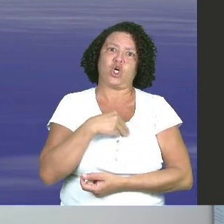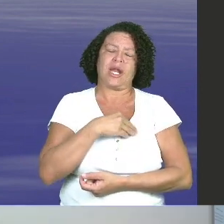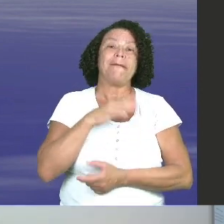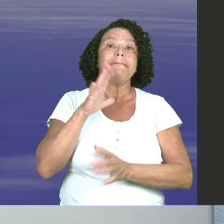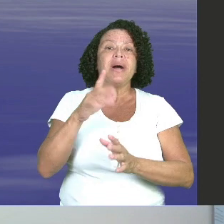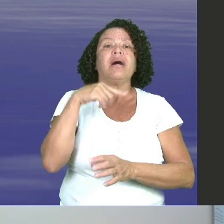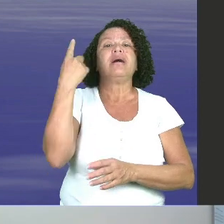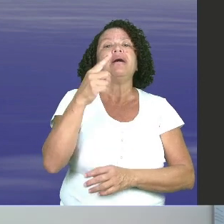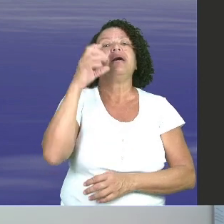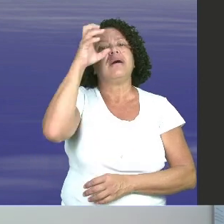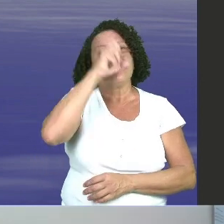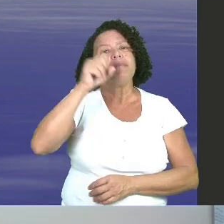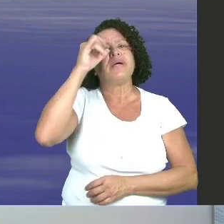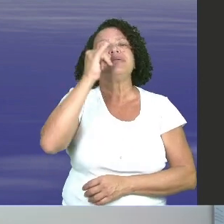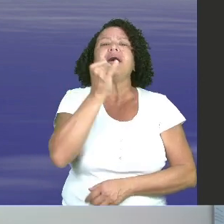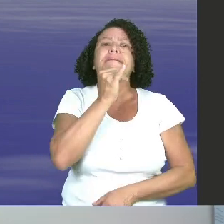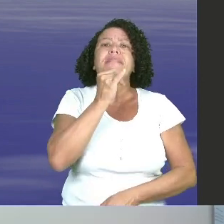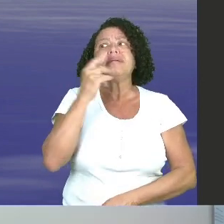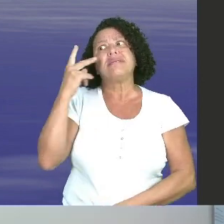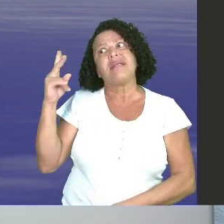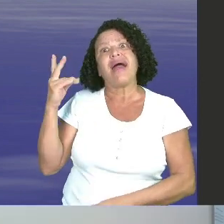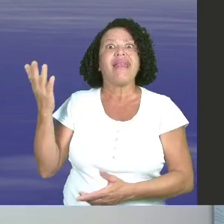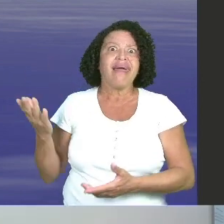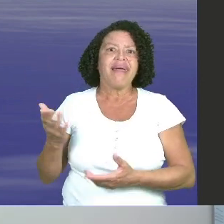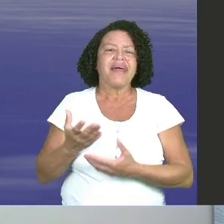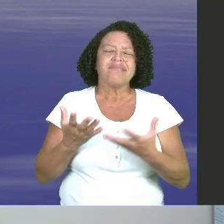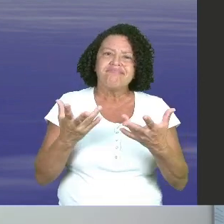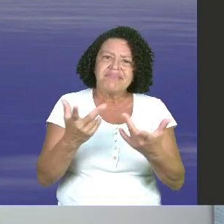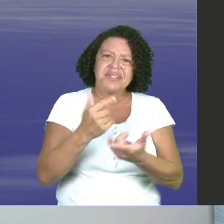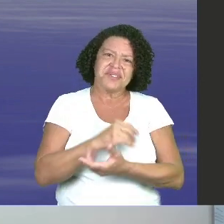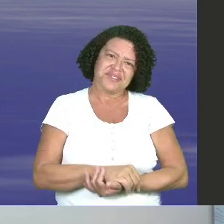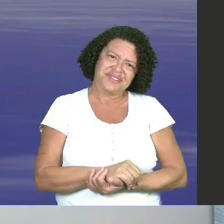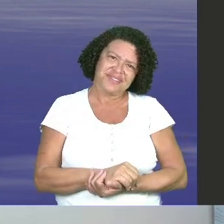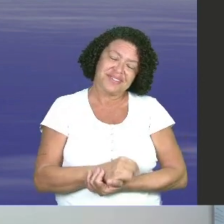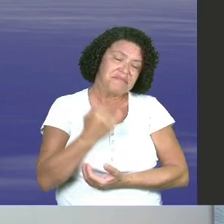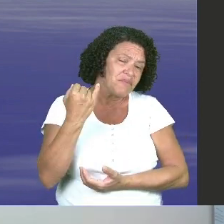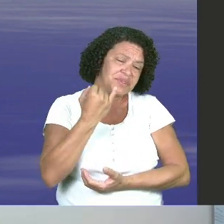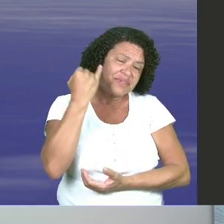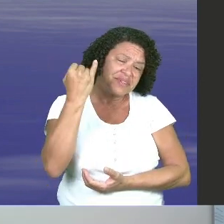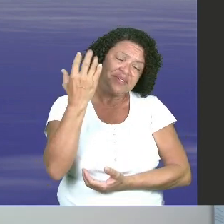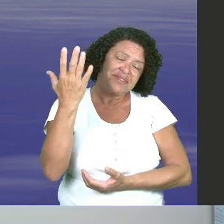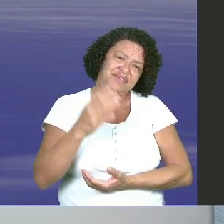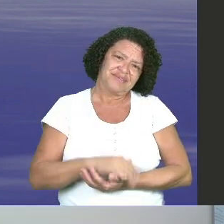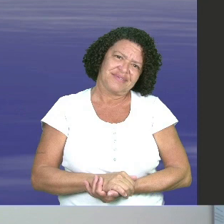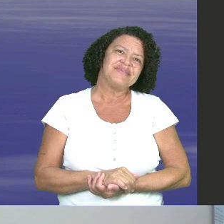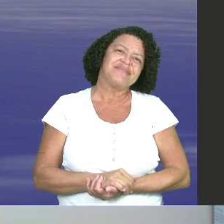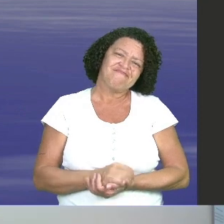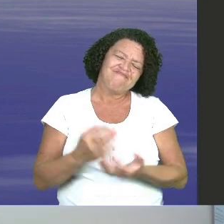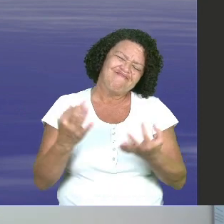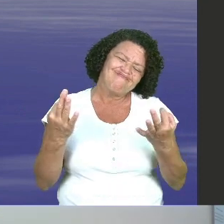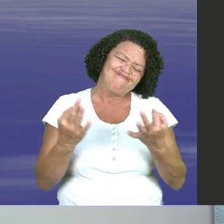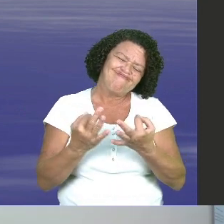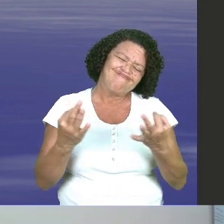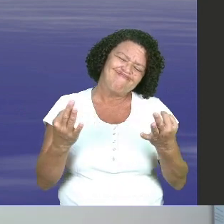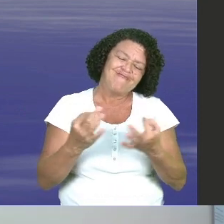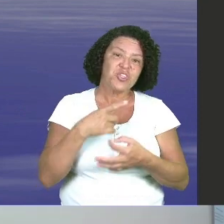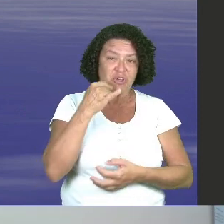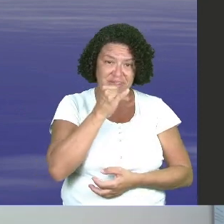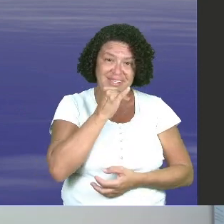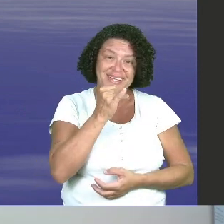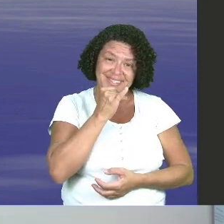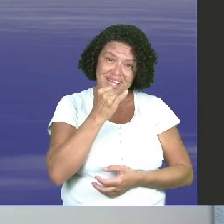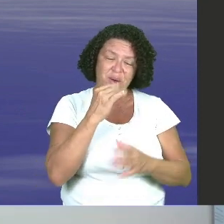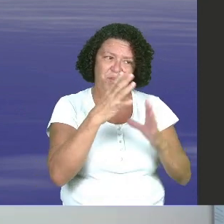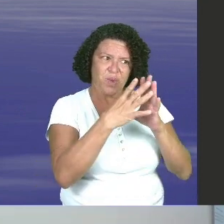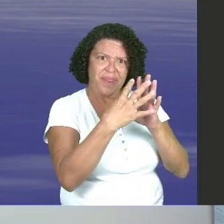aprender com o exemplo dessas pessoas, que é tão nobre e tão importante e tão exemplificador para a nossa vida.